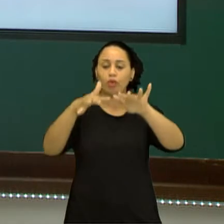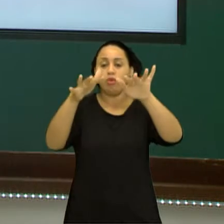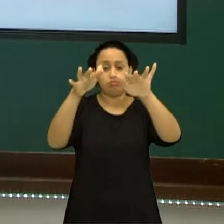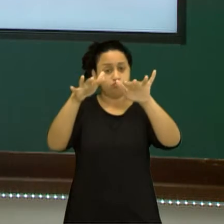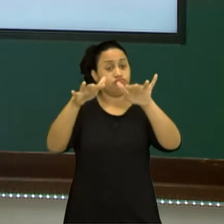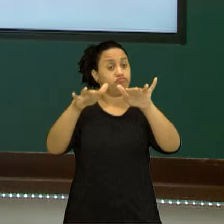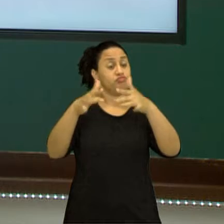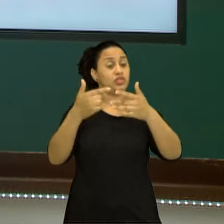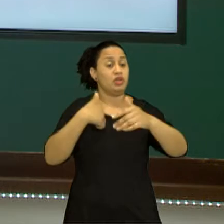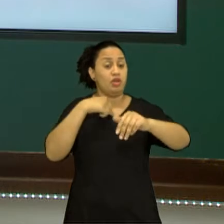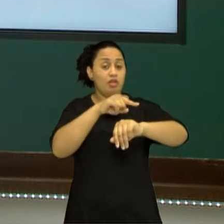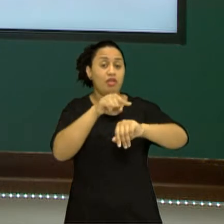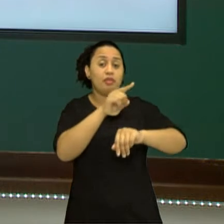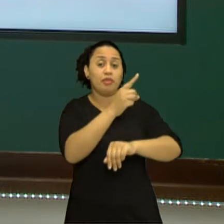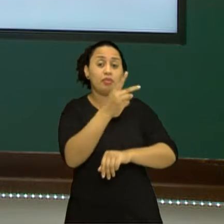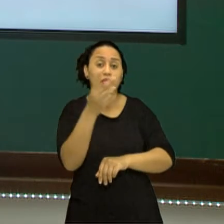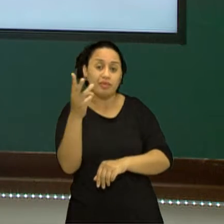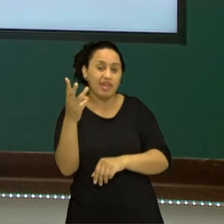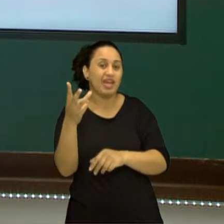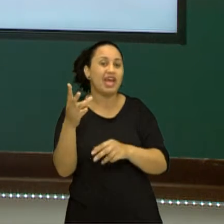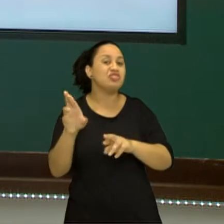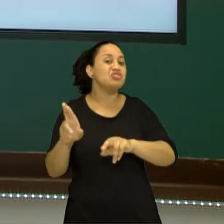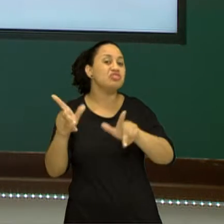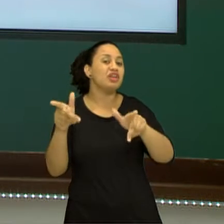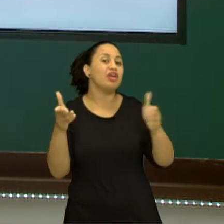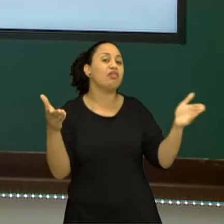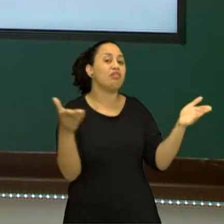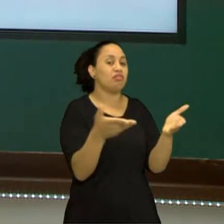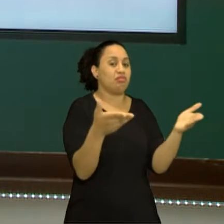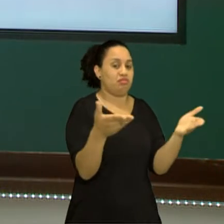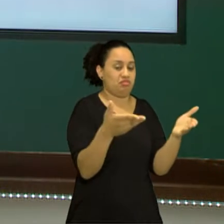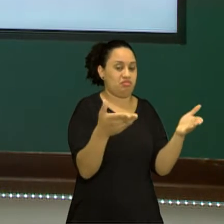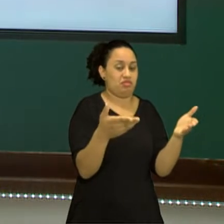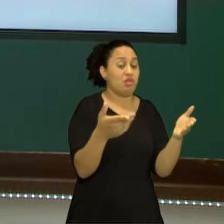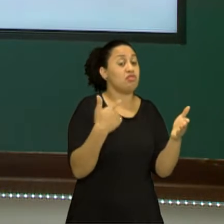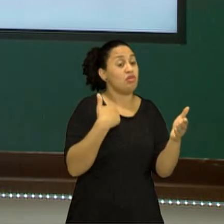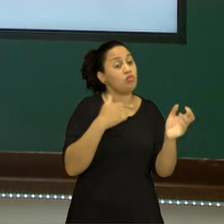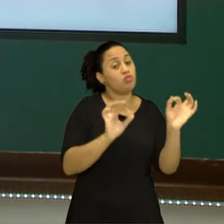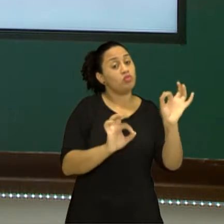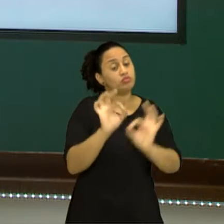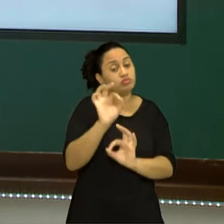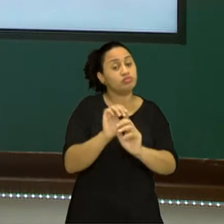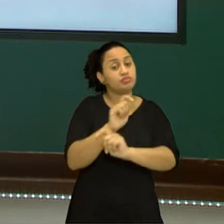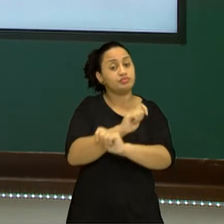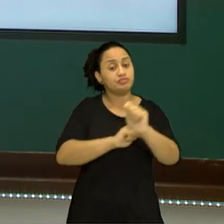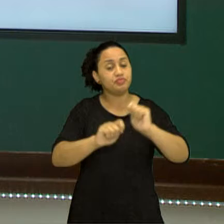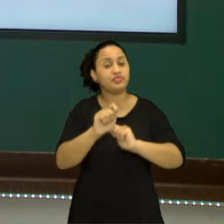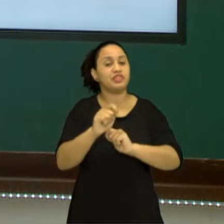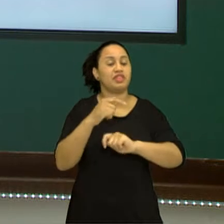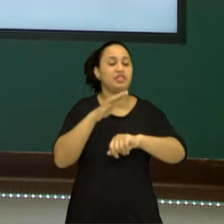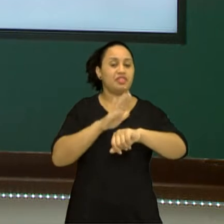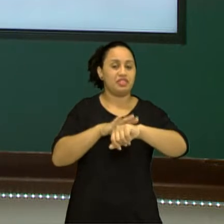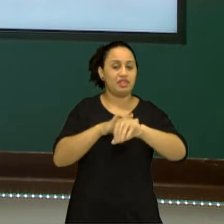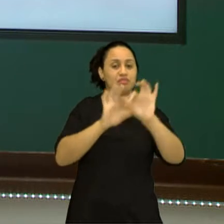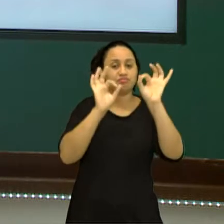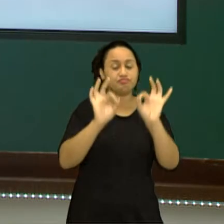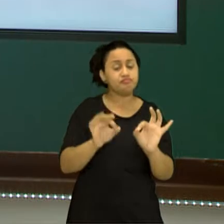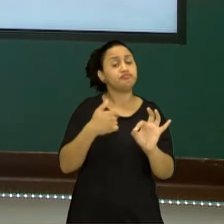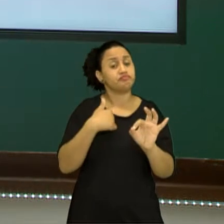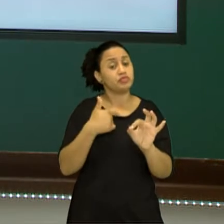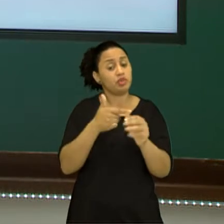não é uma necessidade do homem de hoje, né? Fazer uma gestão adequada do tempo, ela acompanha, ela é uma